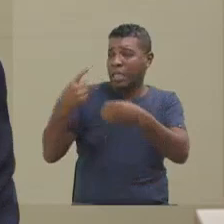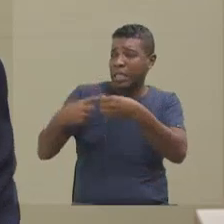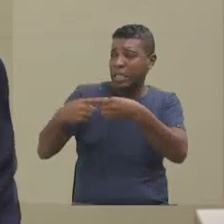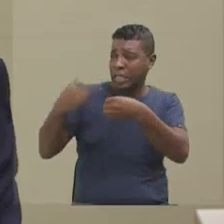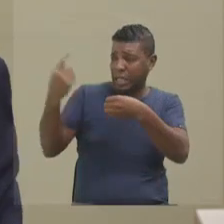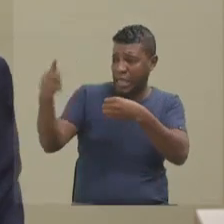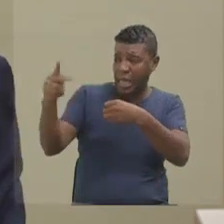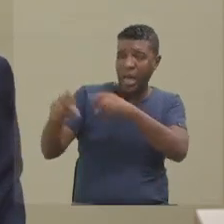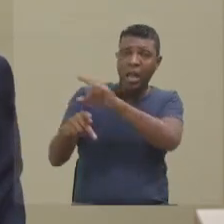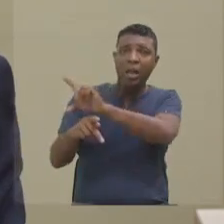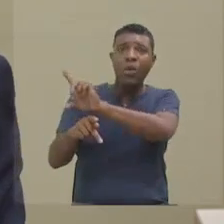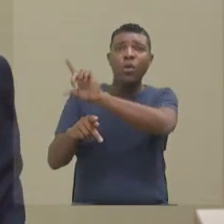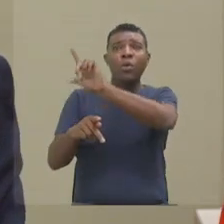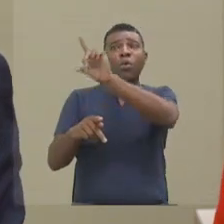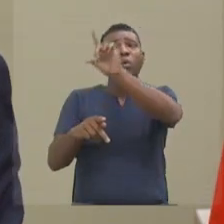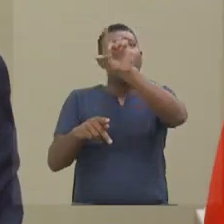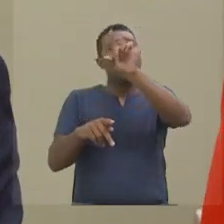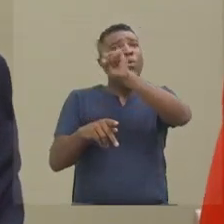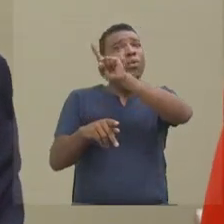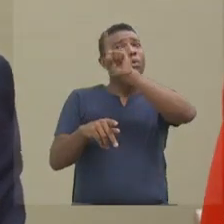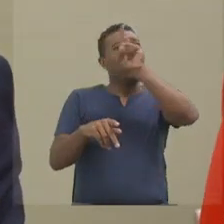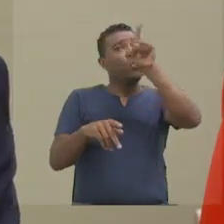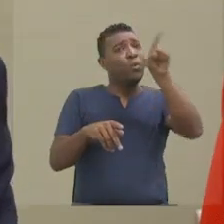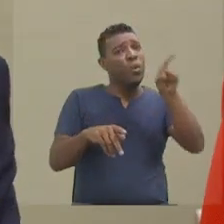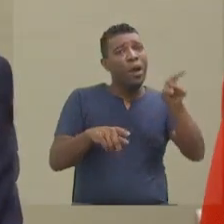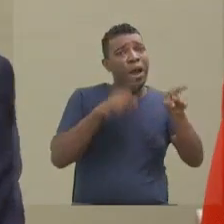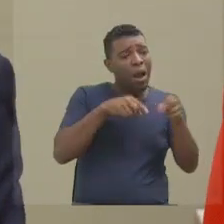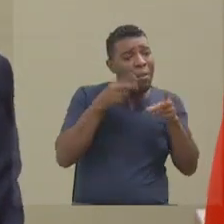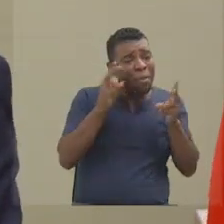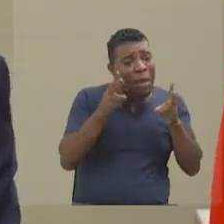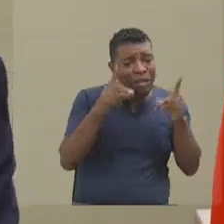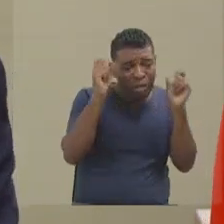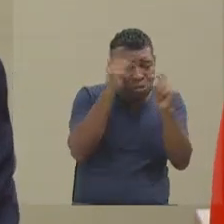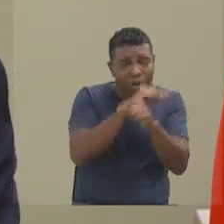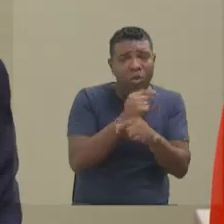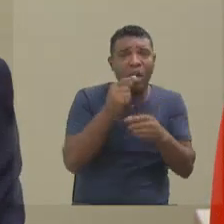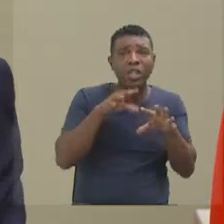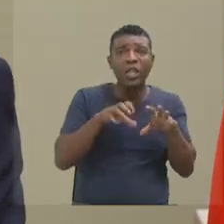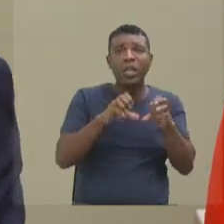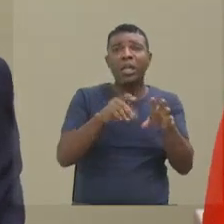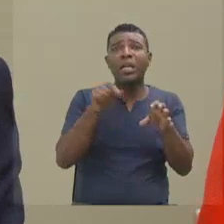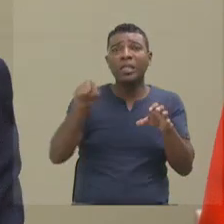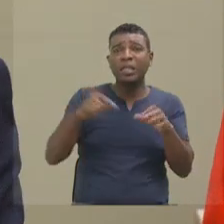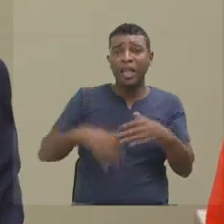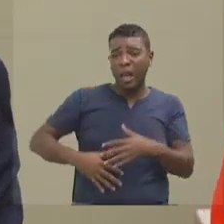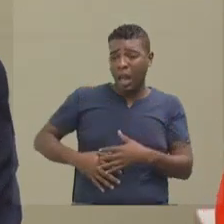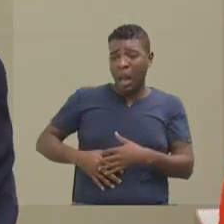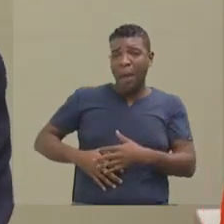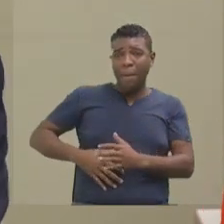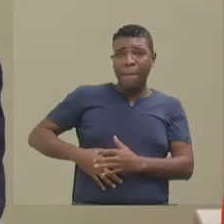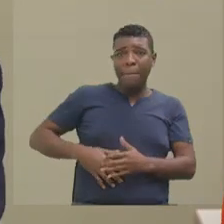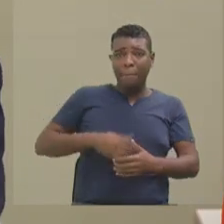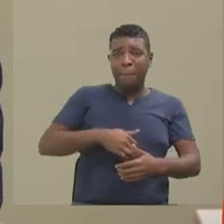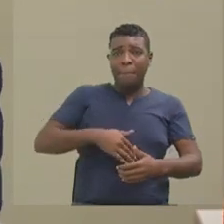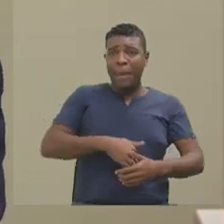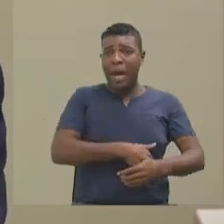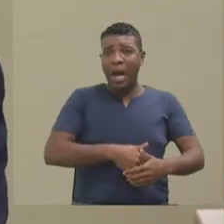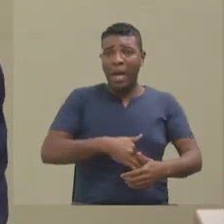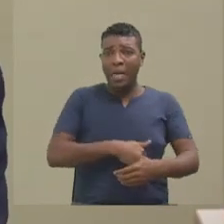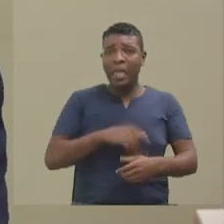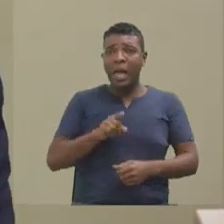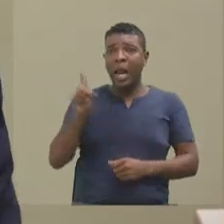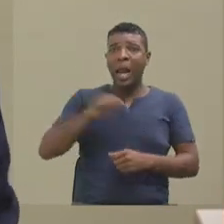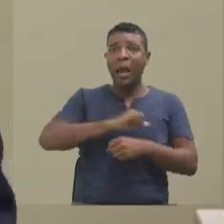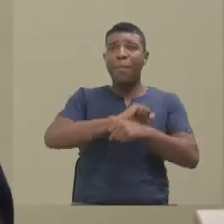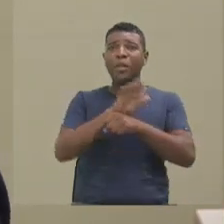Oscar enfrentando as mesmas dificuldades de um paciente que tá com câncer de pâncreas lá em Montes Claros eles estão